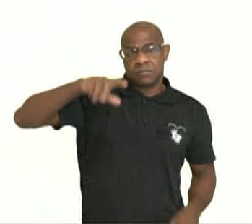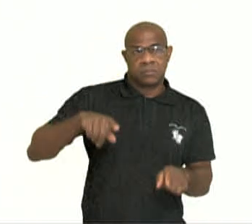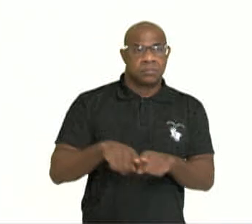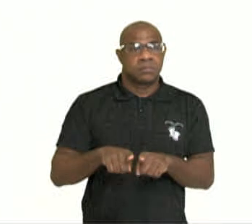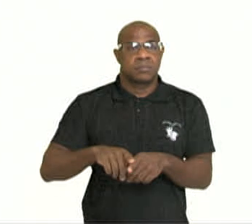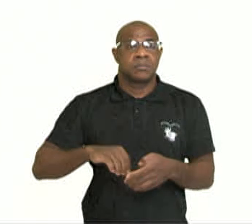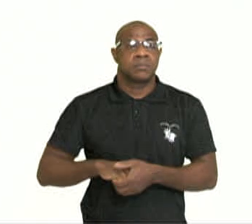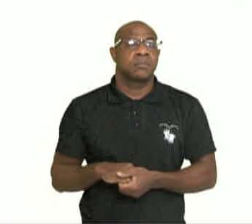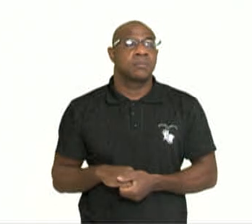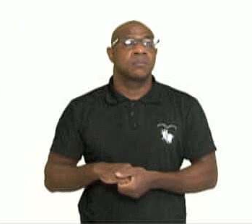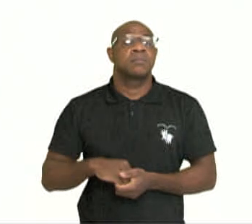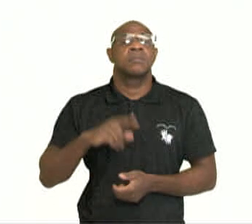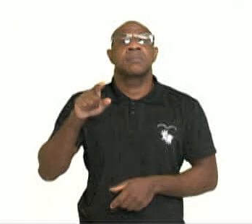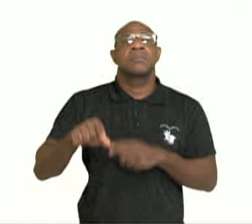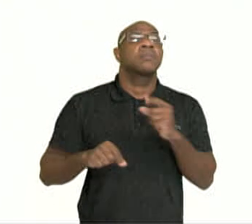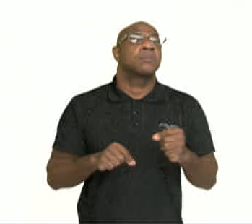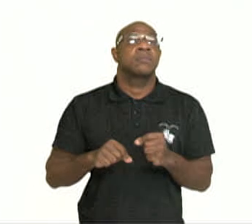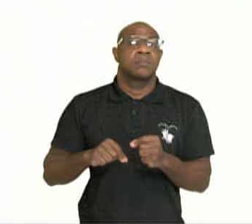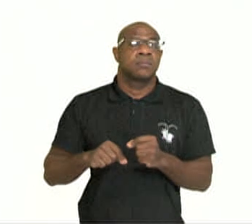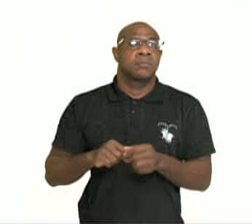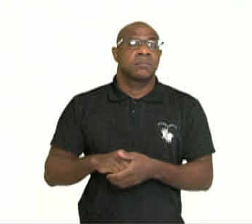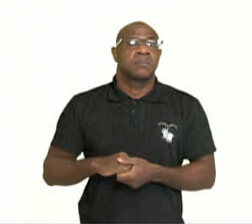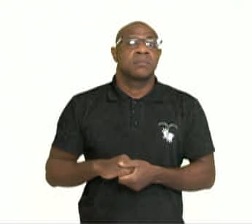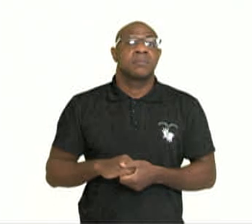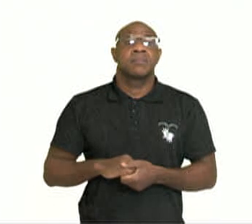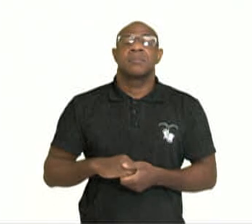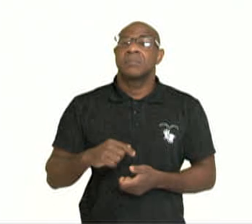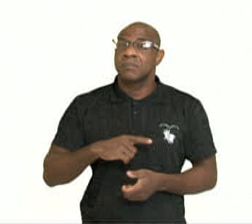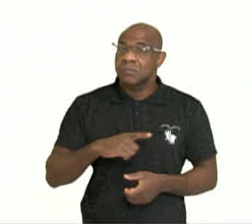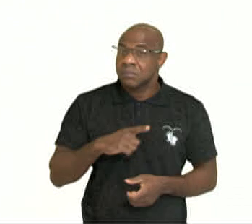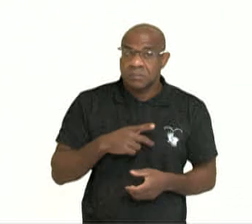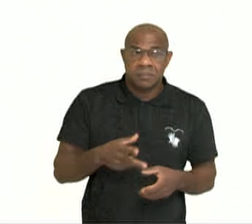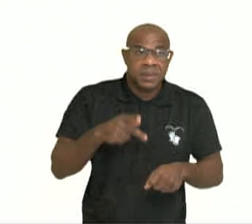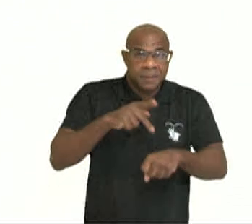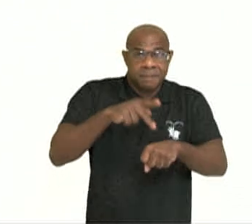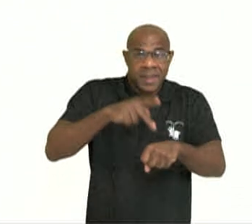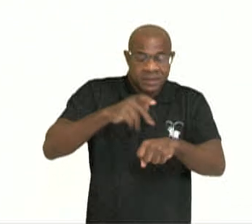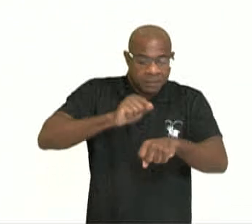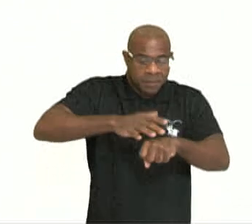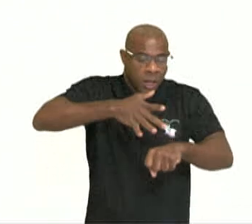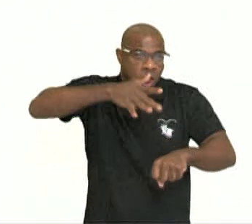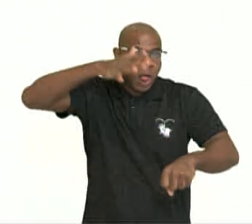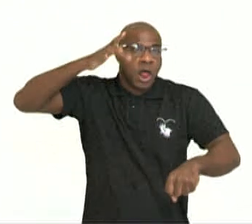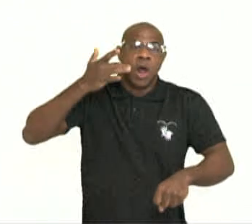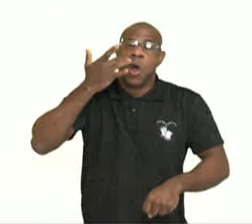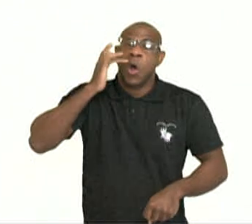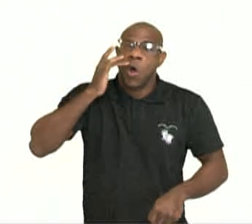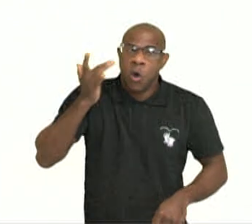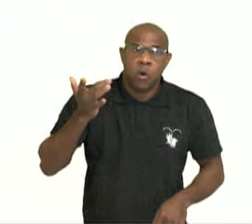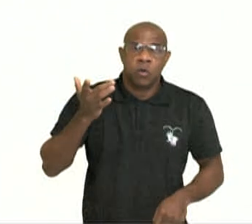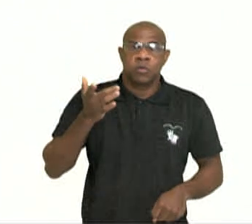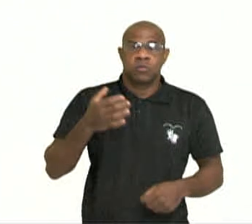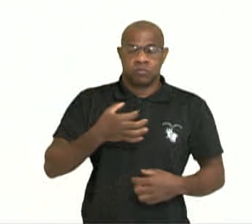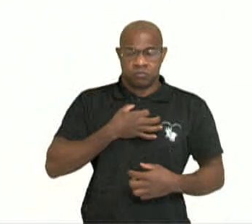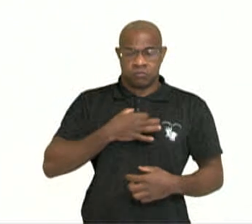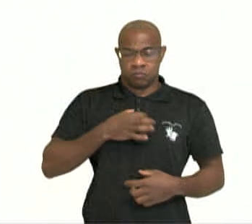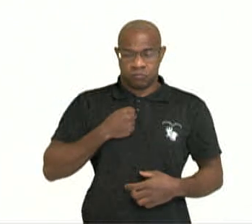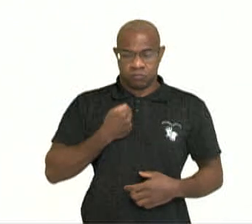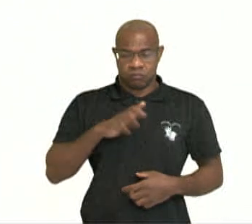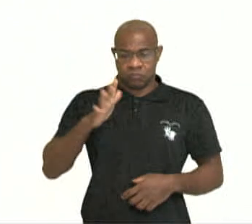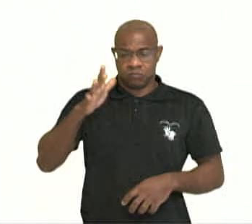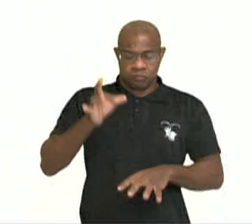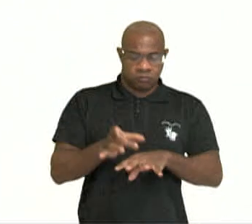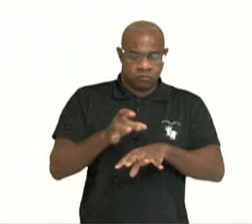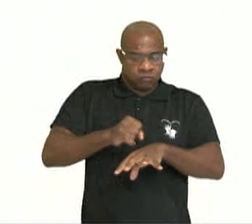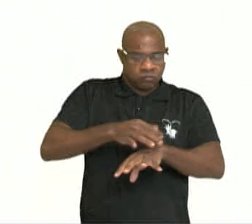são comumente extraídas o quê? Pedras preciosas, ouro, diamante,